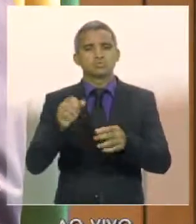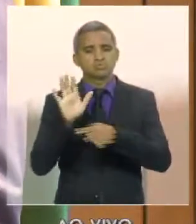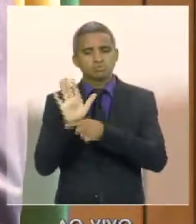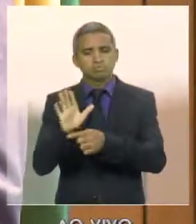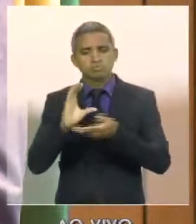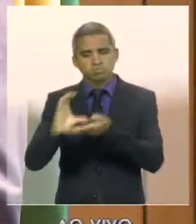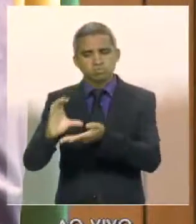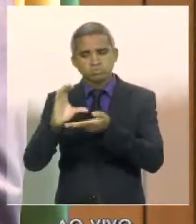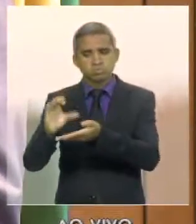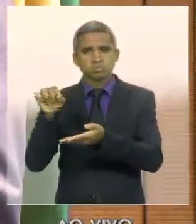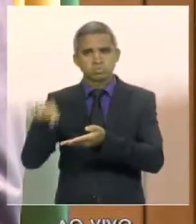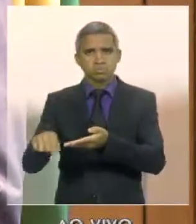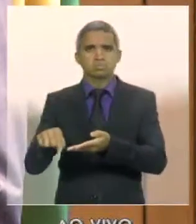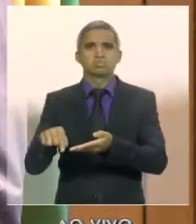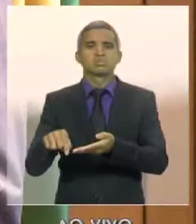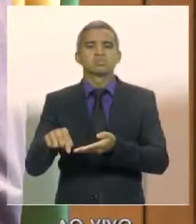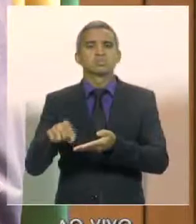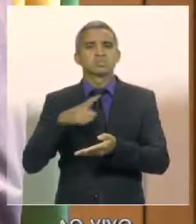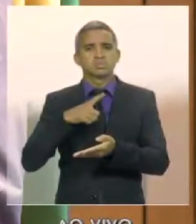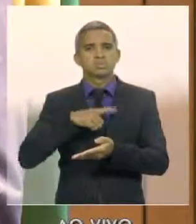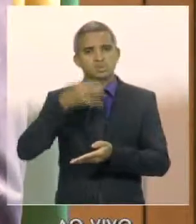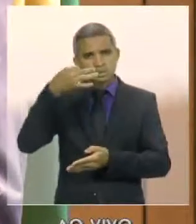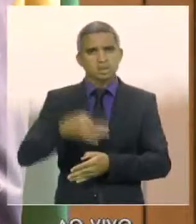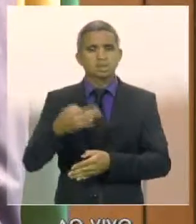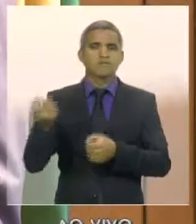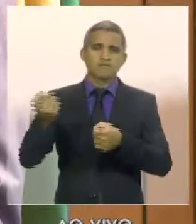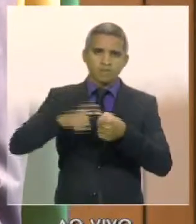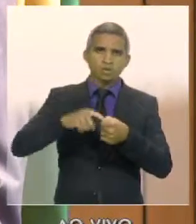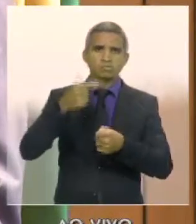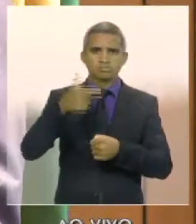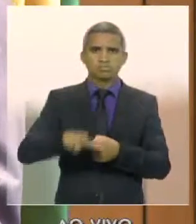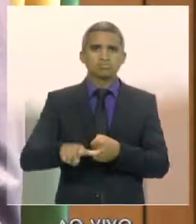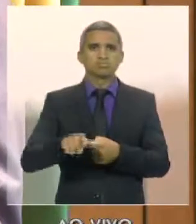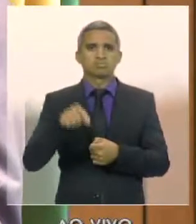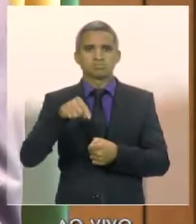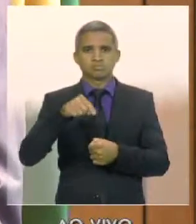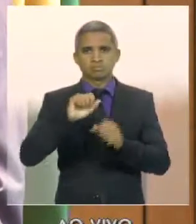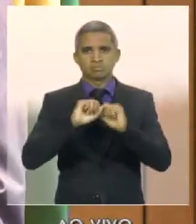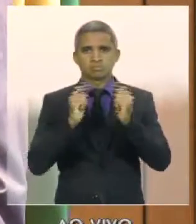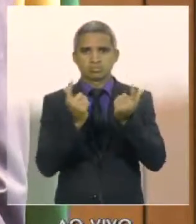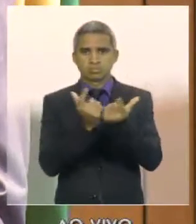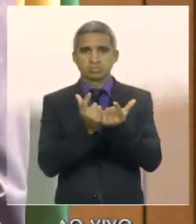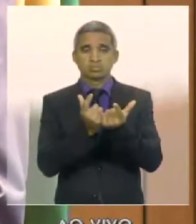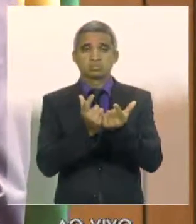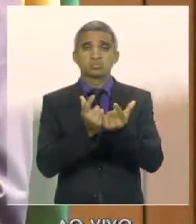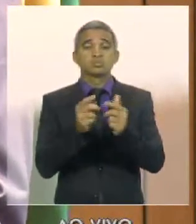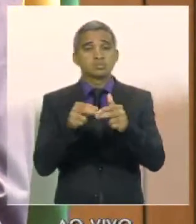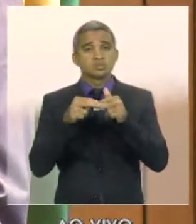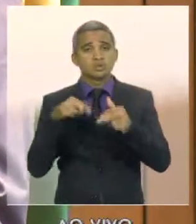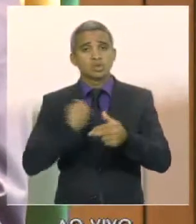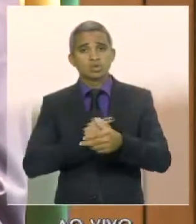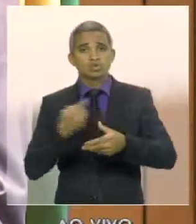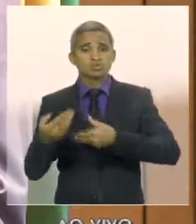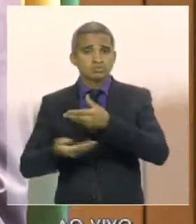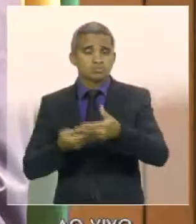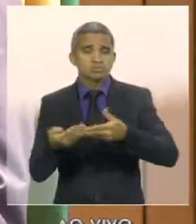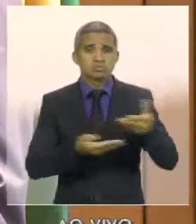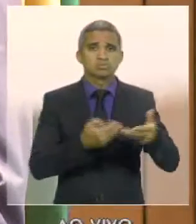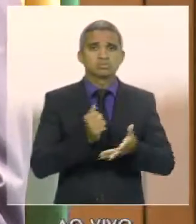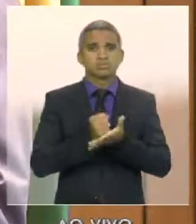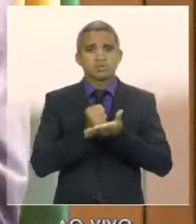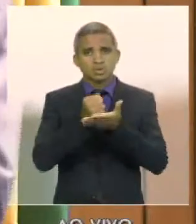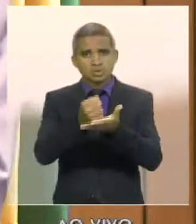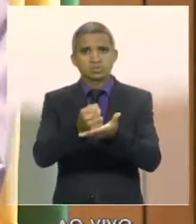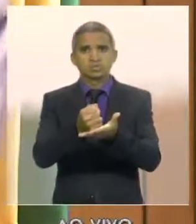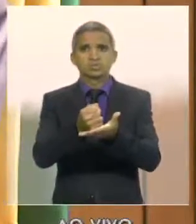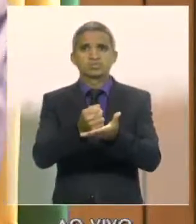continuar contribuindo, não tenho dúvida que vai retornar a esta casa também. Mas que nós tivemos ali em conjunto, participando dessa iniciativa muito importante